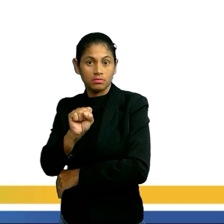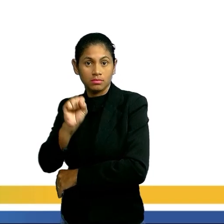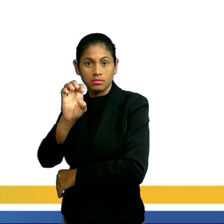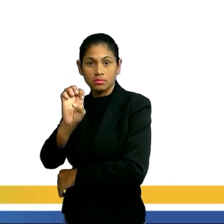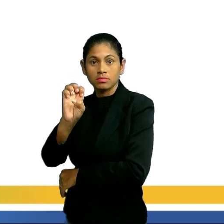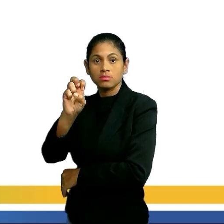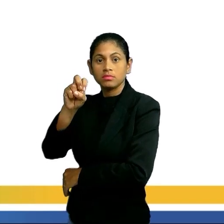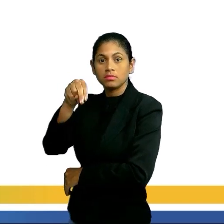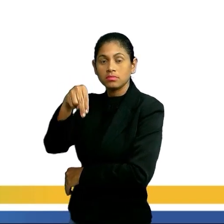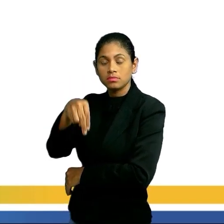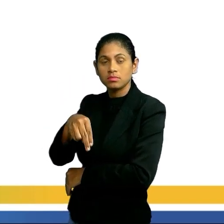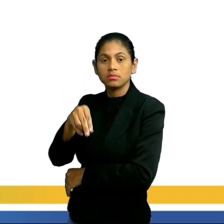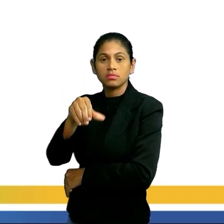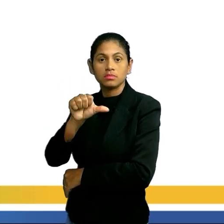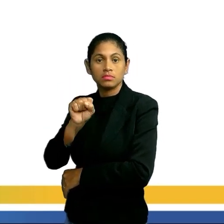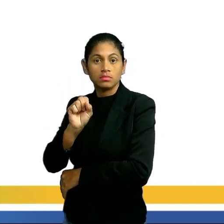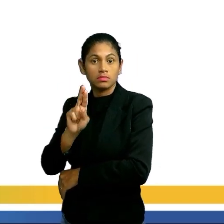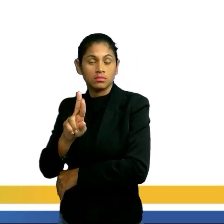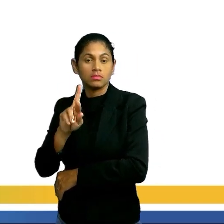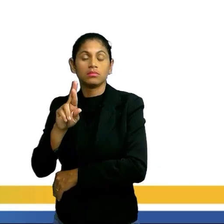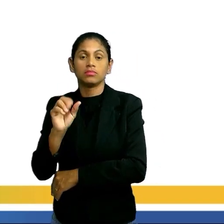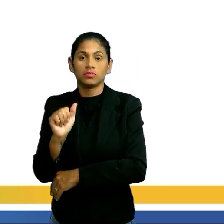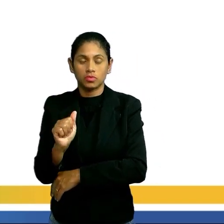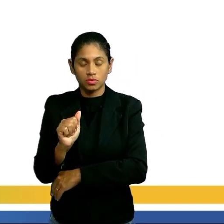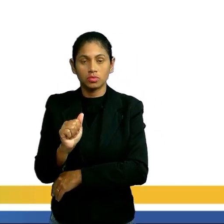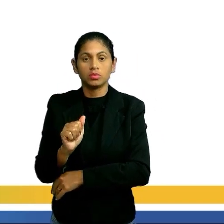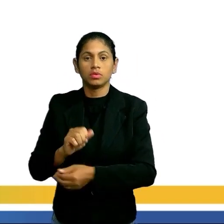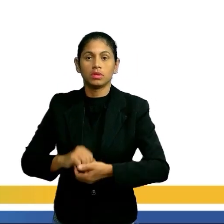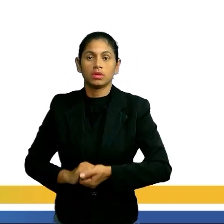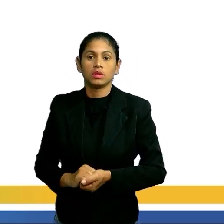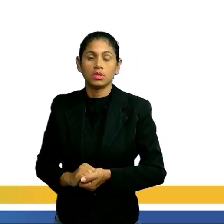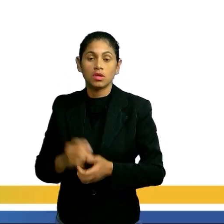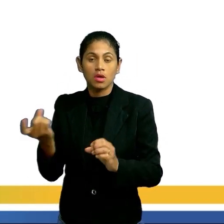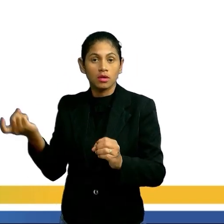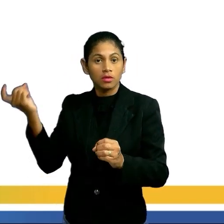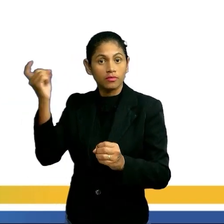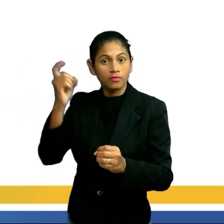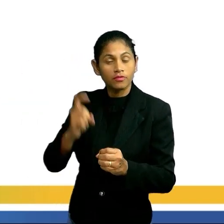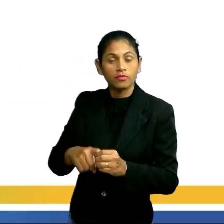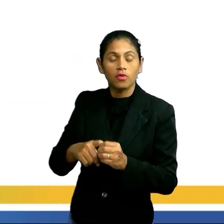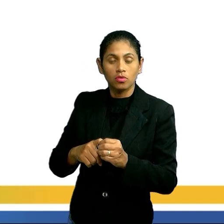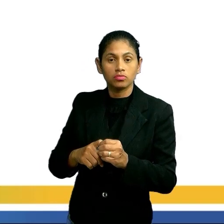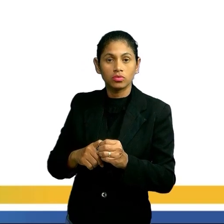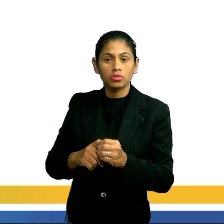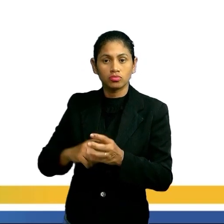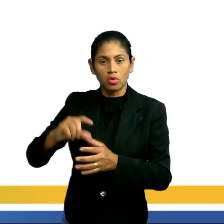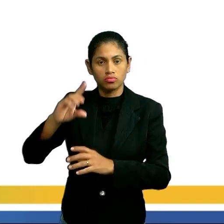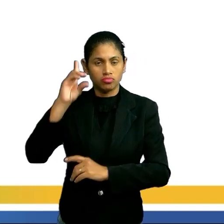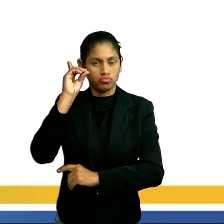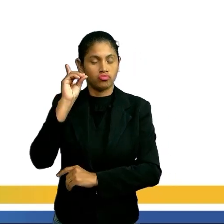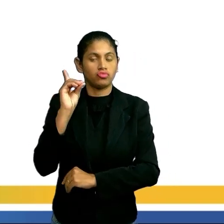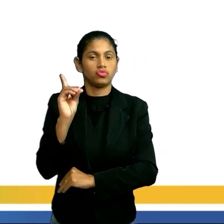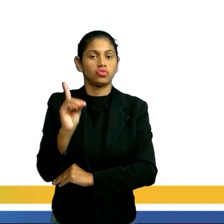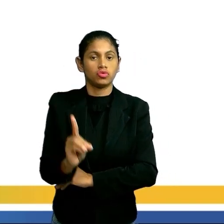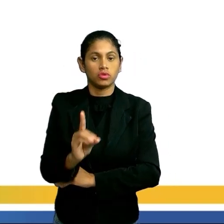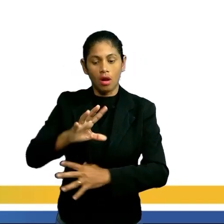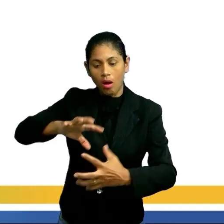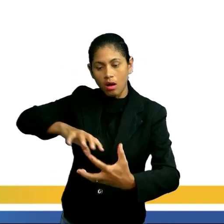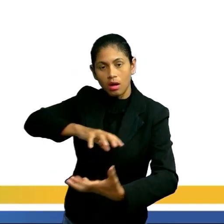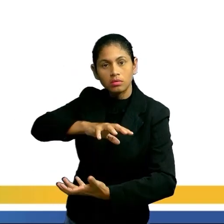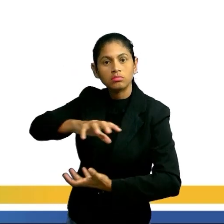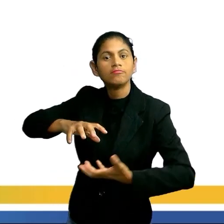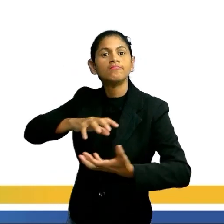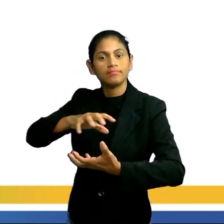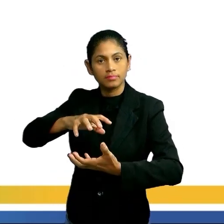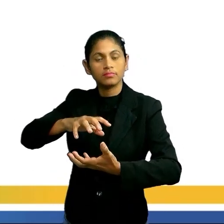lá no Estado Novo, e o retorno do direito à greve, que tinha sido estabelecido também durante